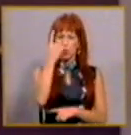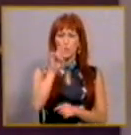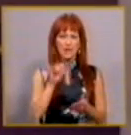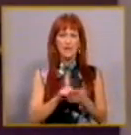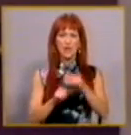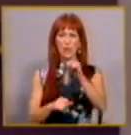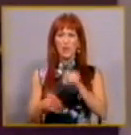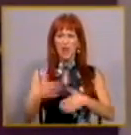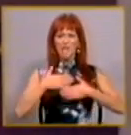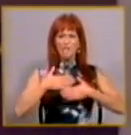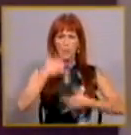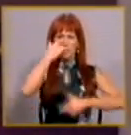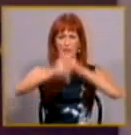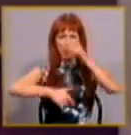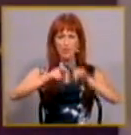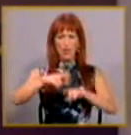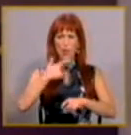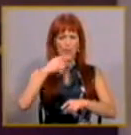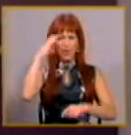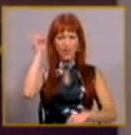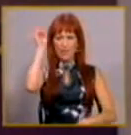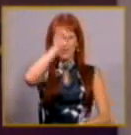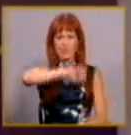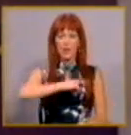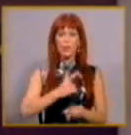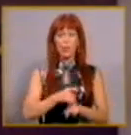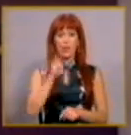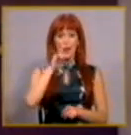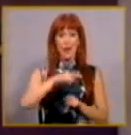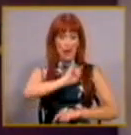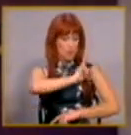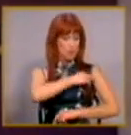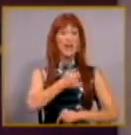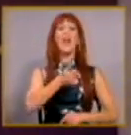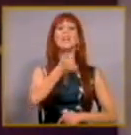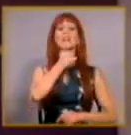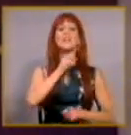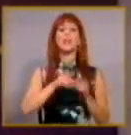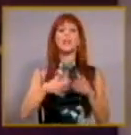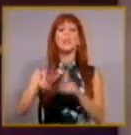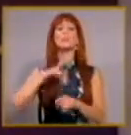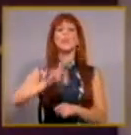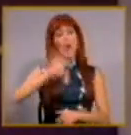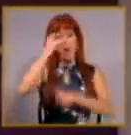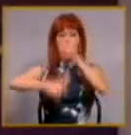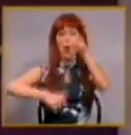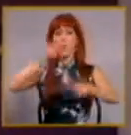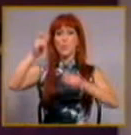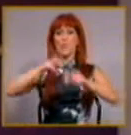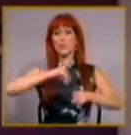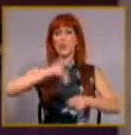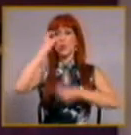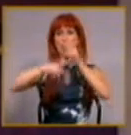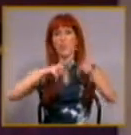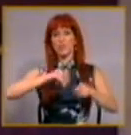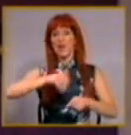central, que é a vontade do povo, e nós não nos podemos esquecer disso, porque quem é soberano e quem determina o rumo do nosso país é o povo português, e o povo português